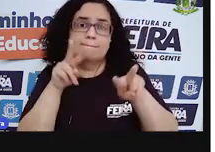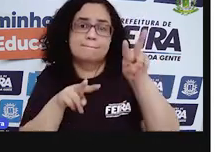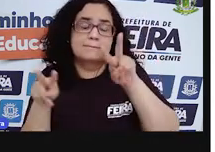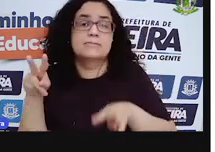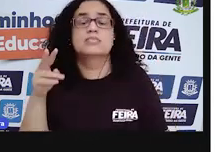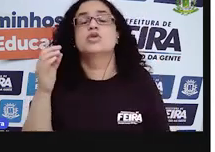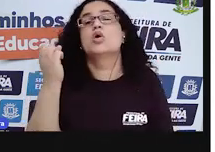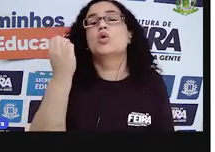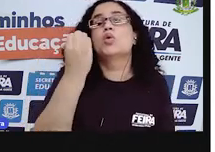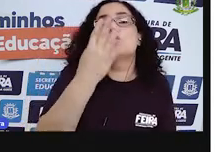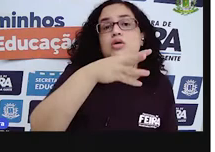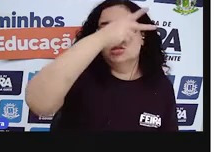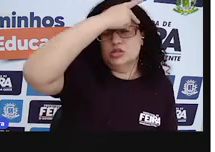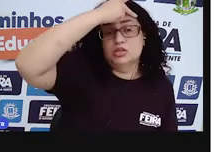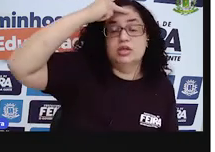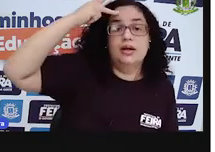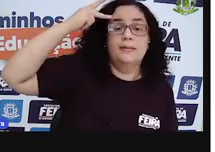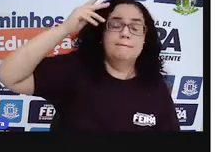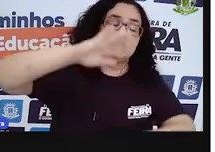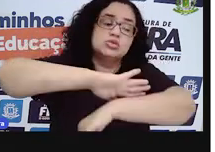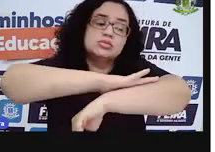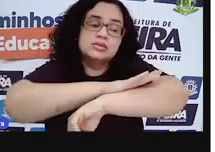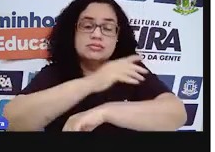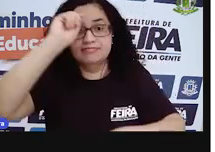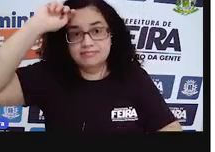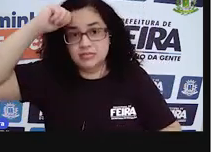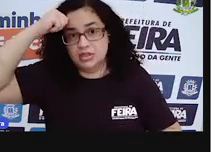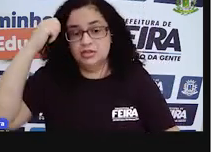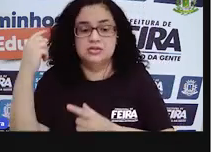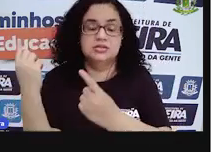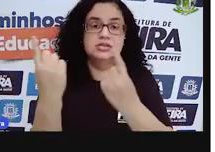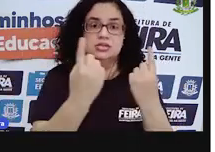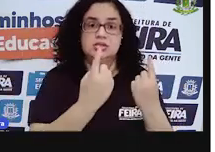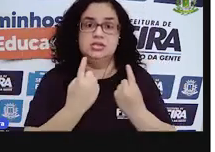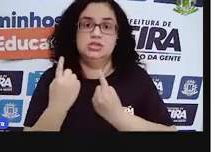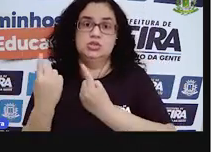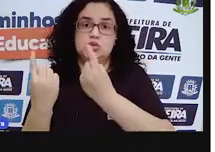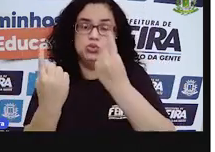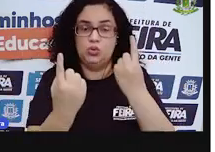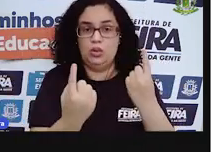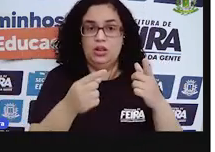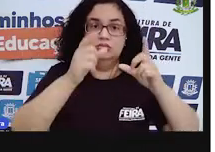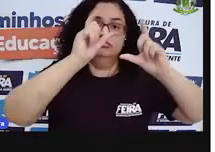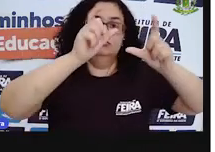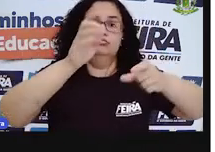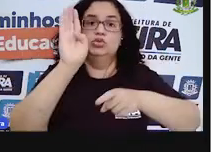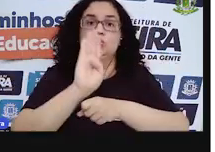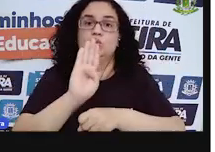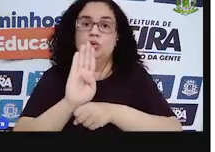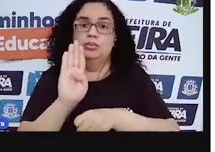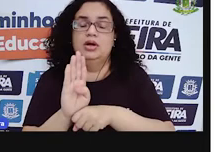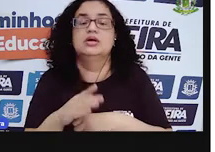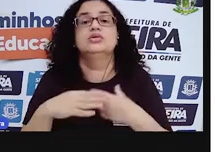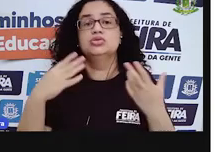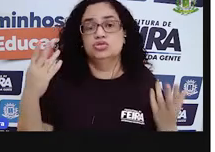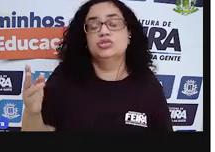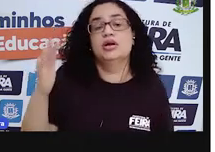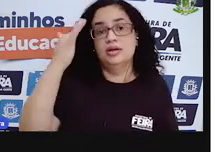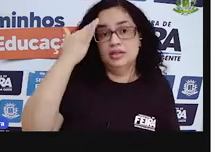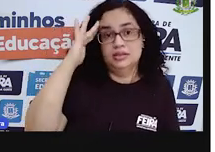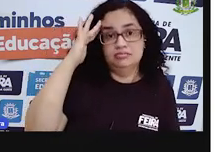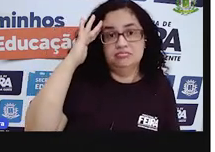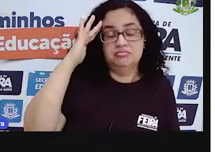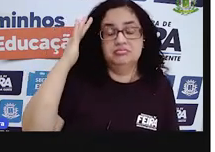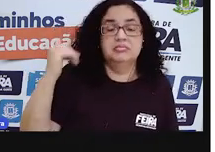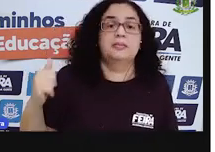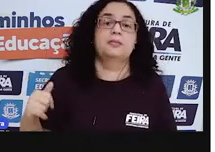a quantidade de pessoas negras que circulam pelo seu bairro e já teve a tempo é isso